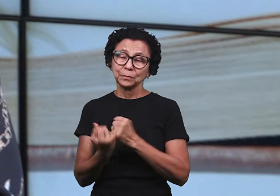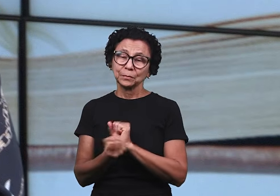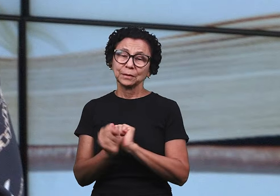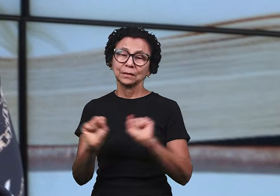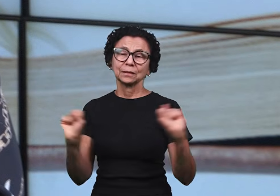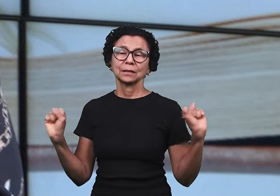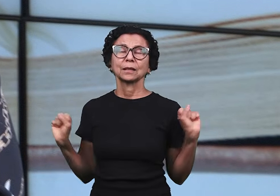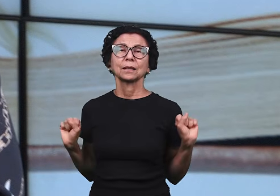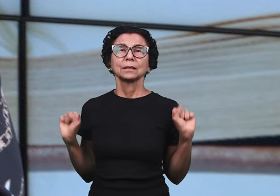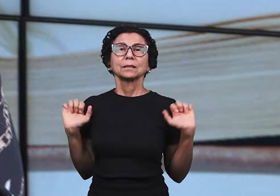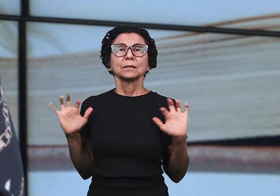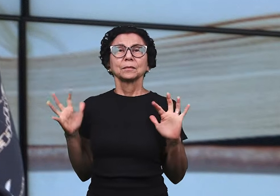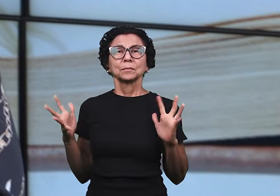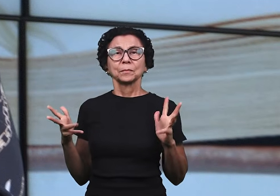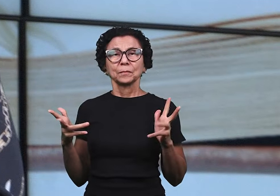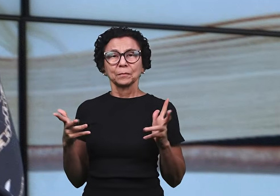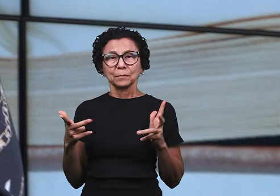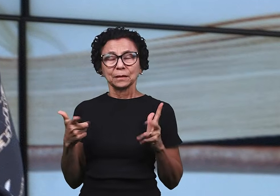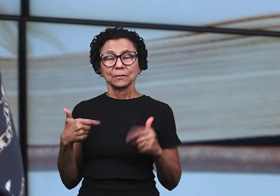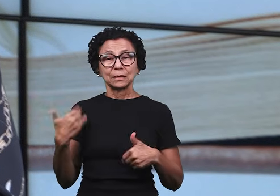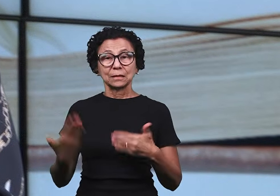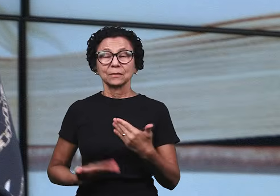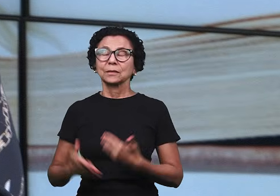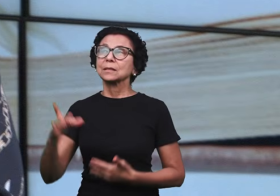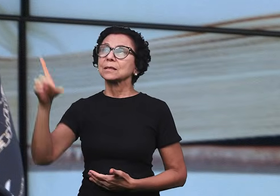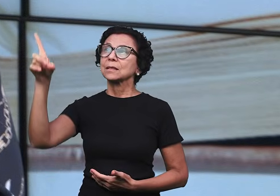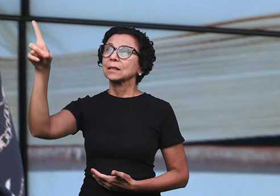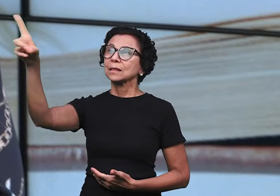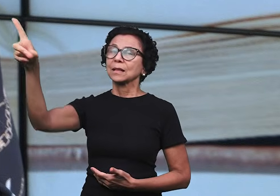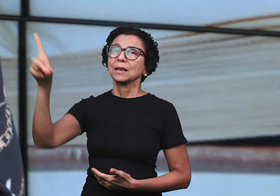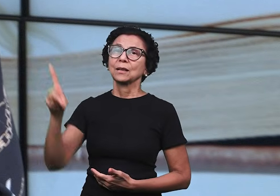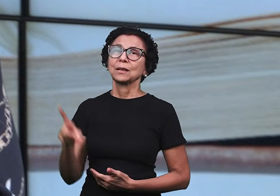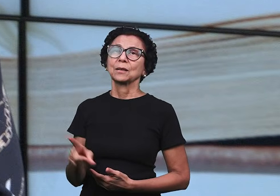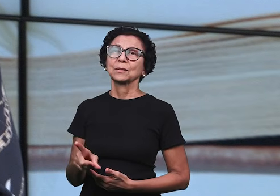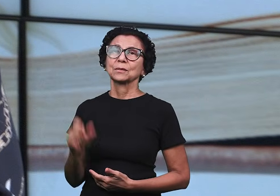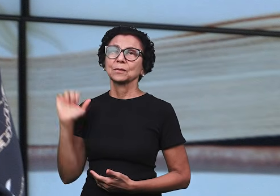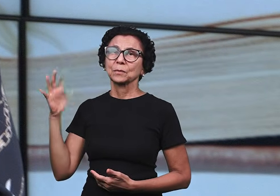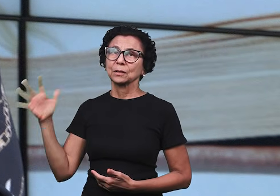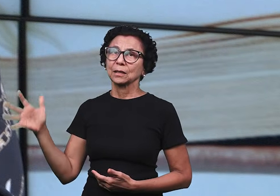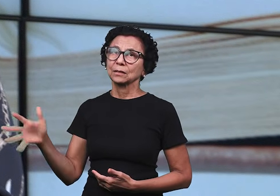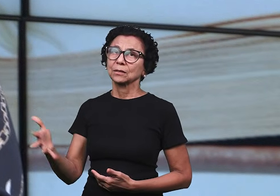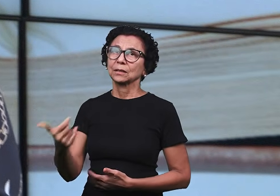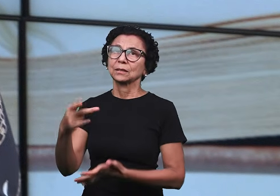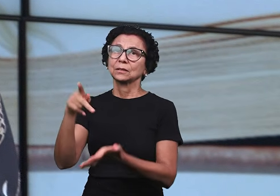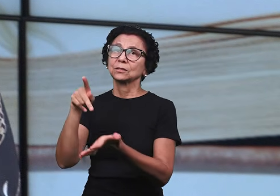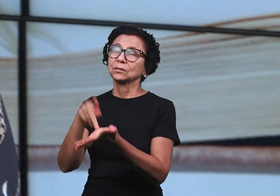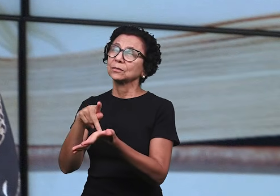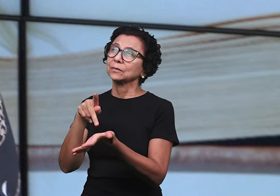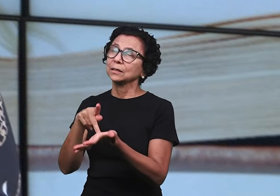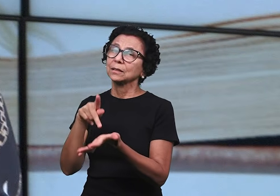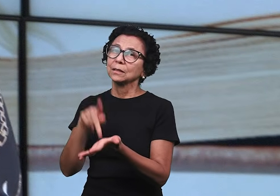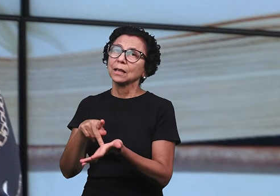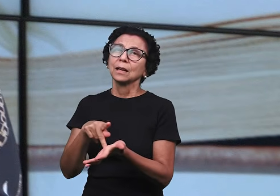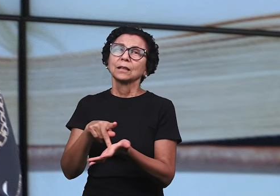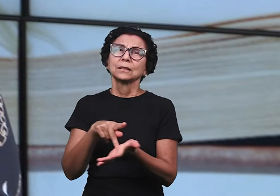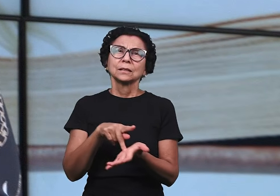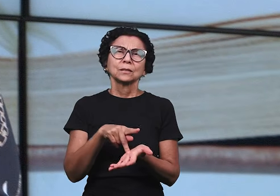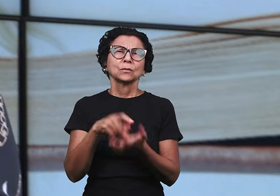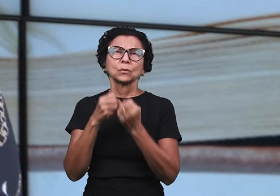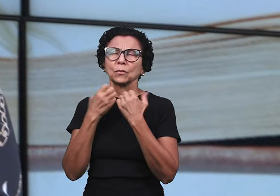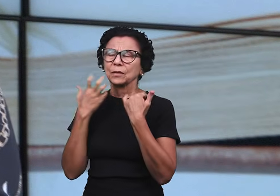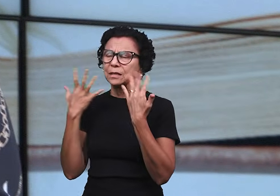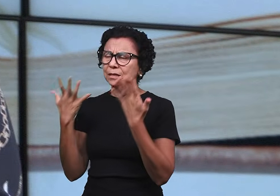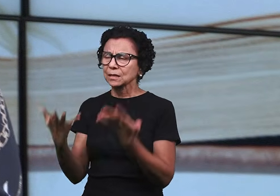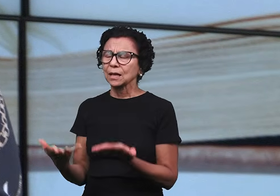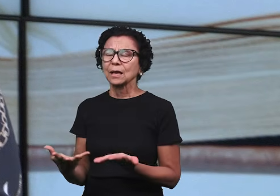maravilhoso saber que nós temos esse Deus que nós podemos adorar verdadeiramente,